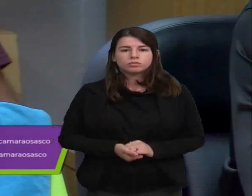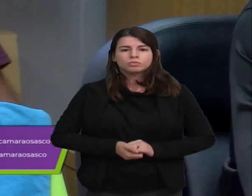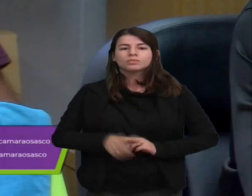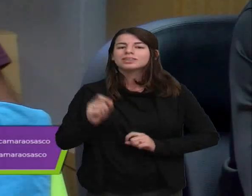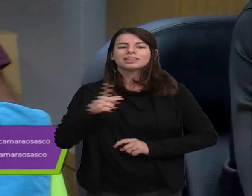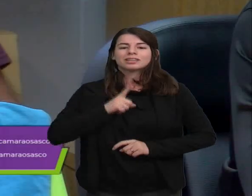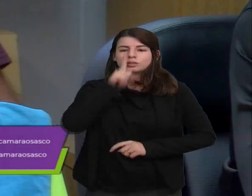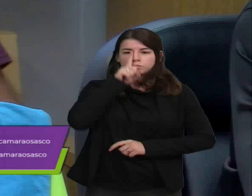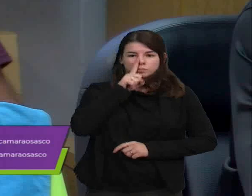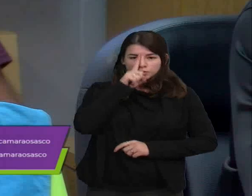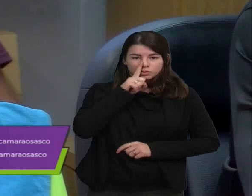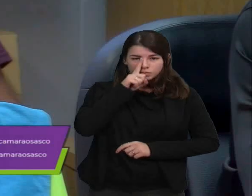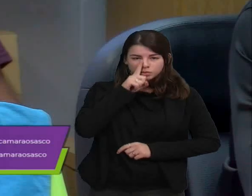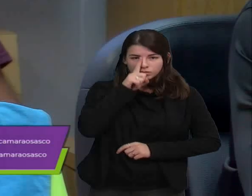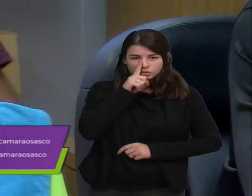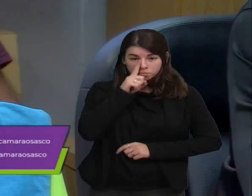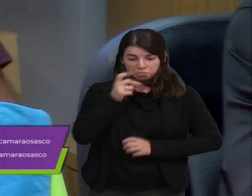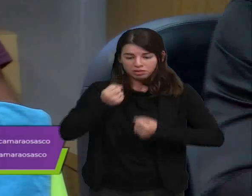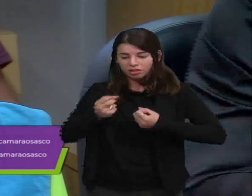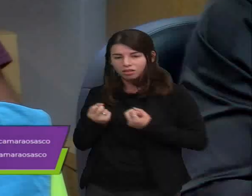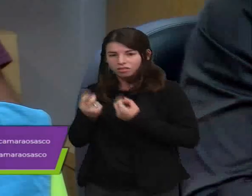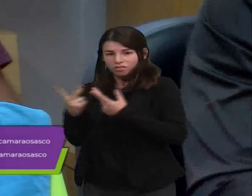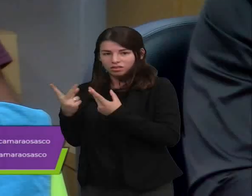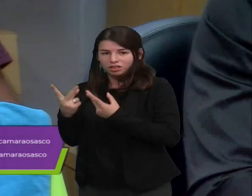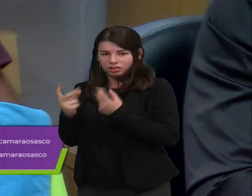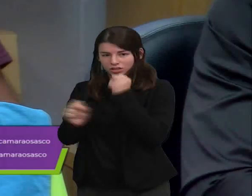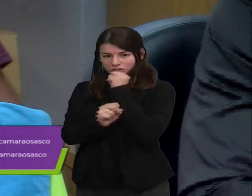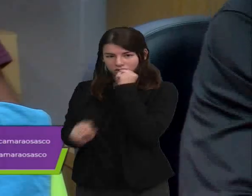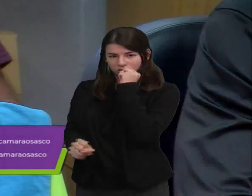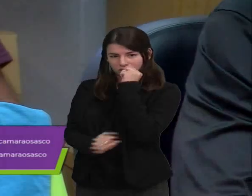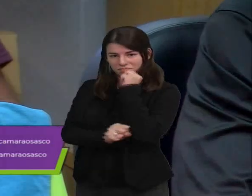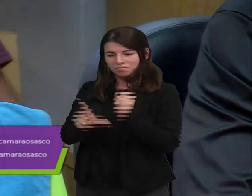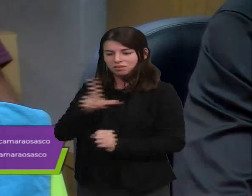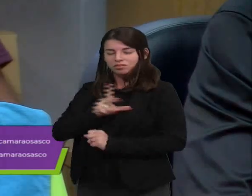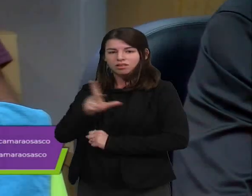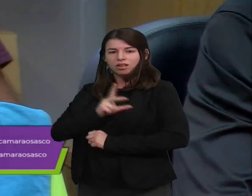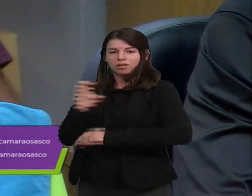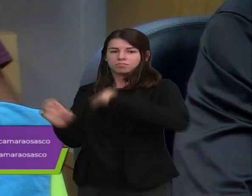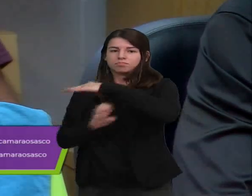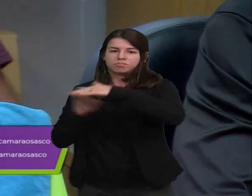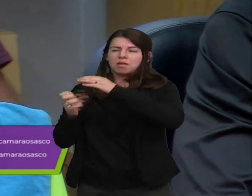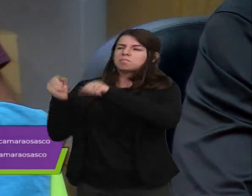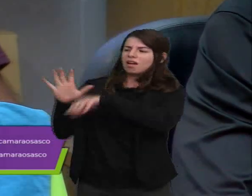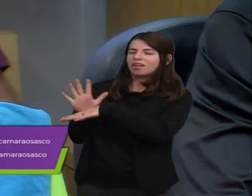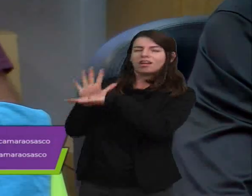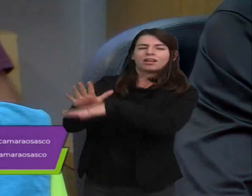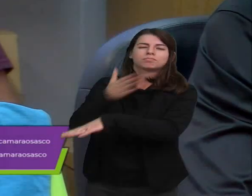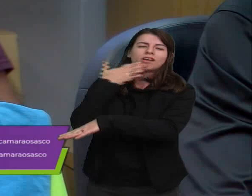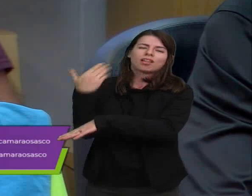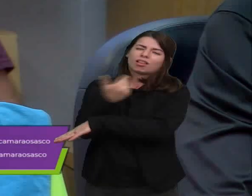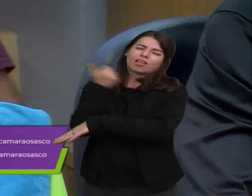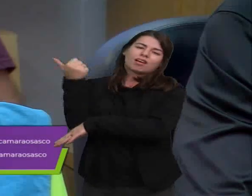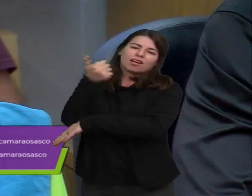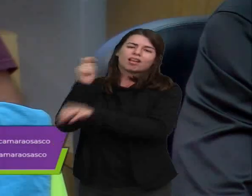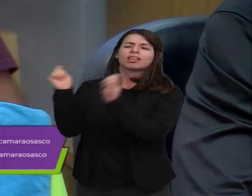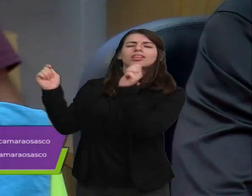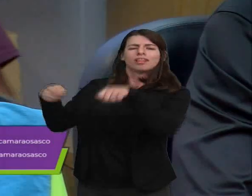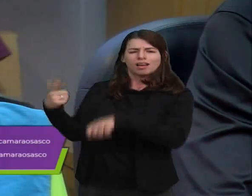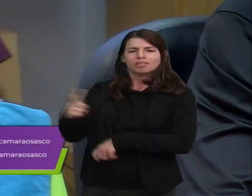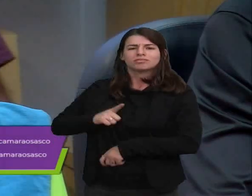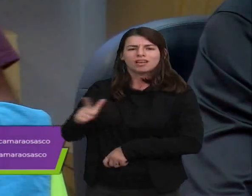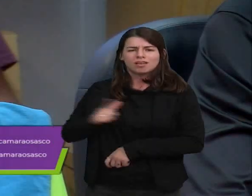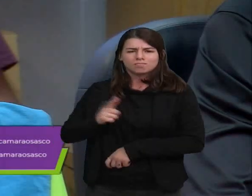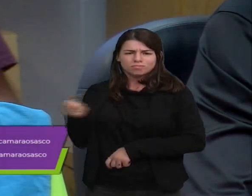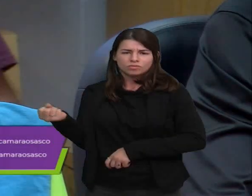o perigo. Privatizar, vem de si uma ideia de que privatização ajuda, melhora, traz uma roupagem